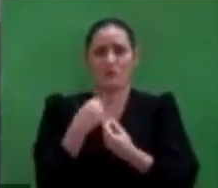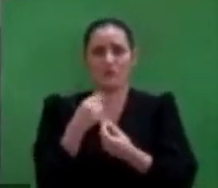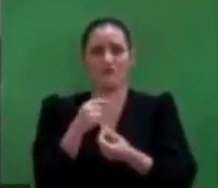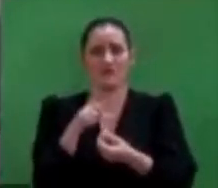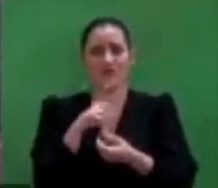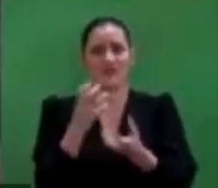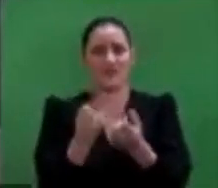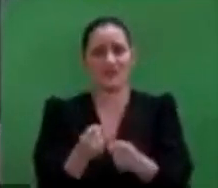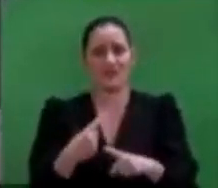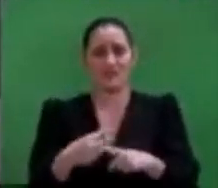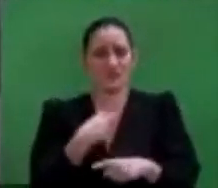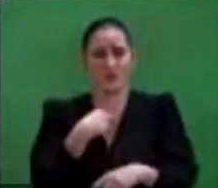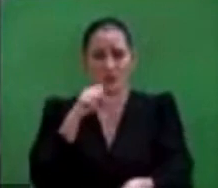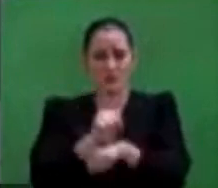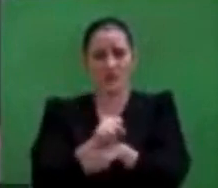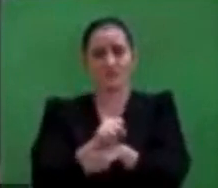ficar parado.